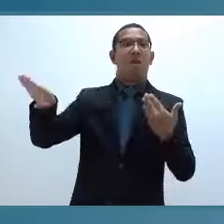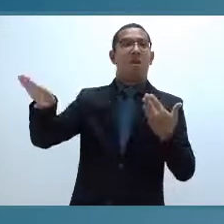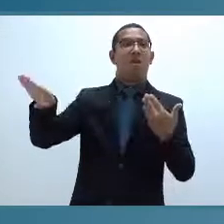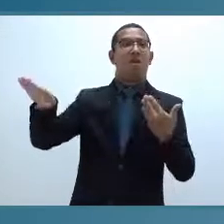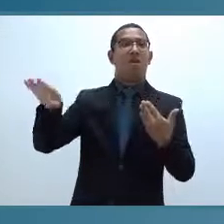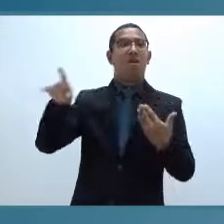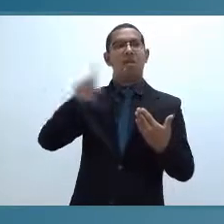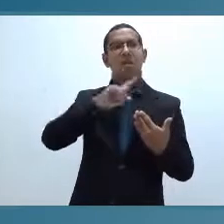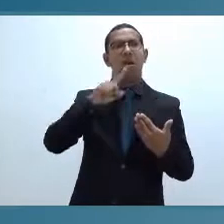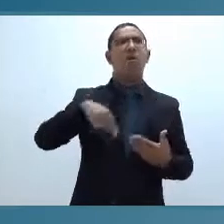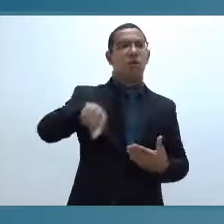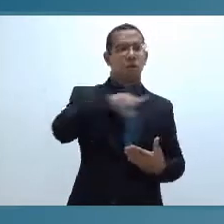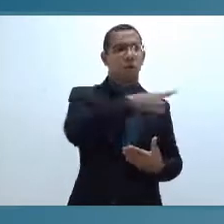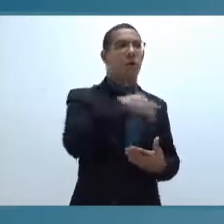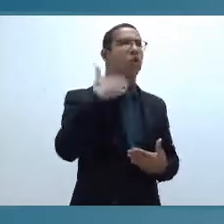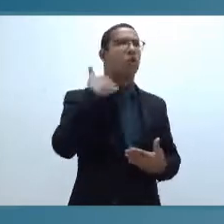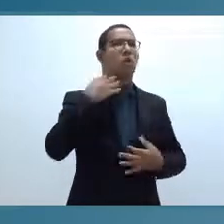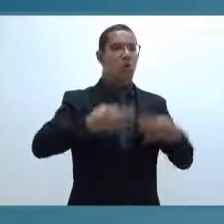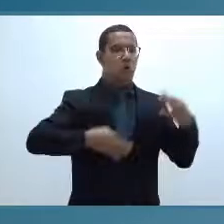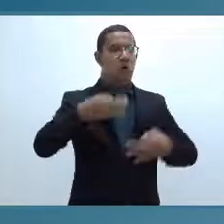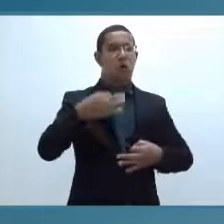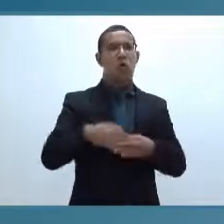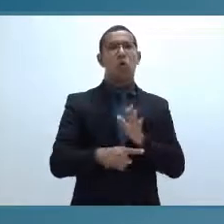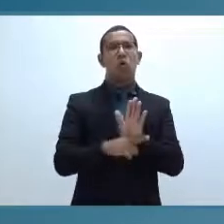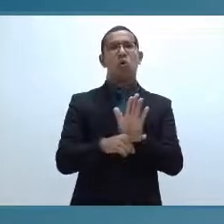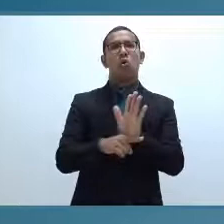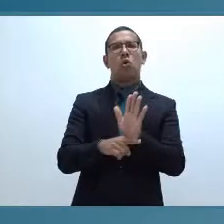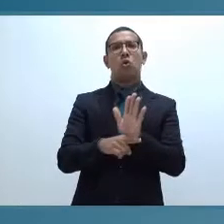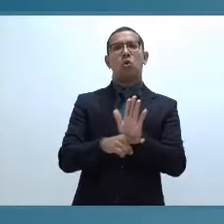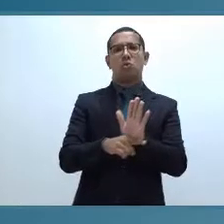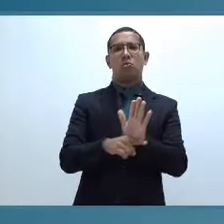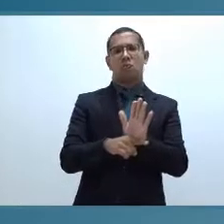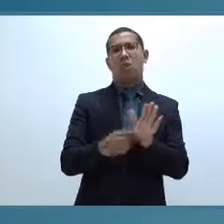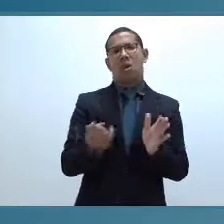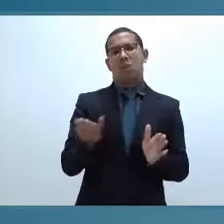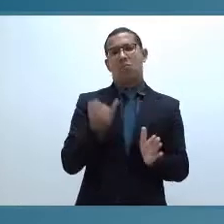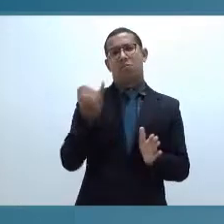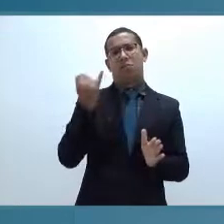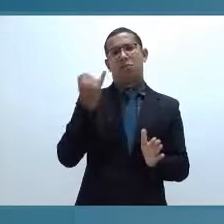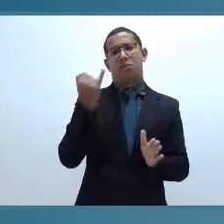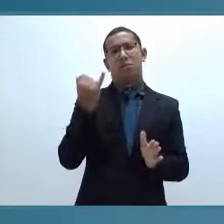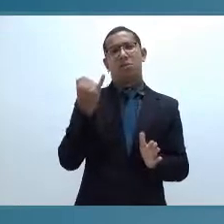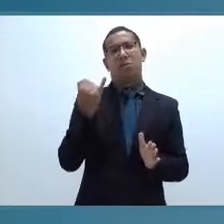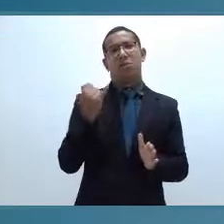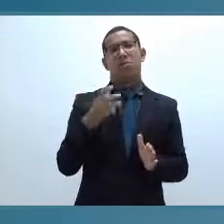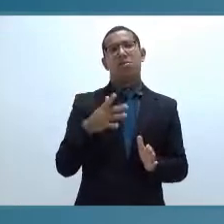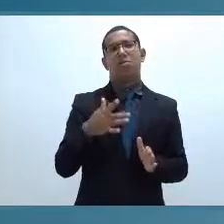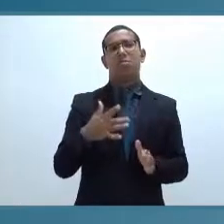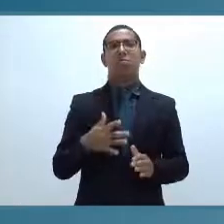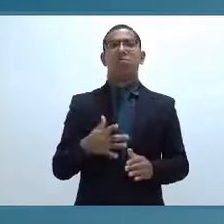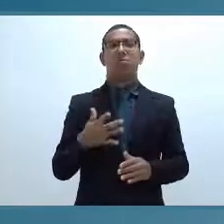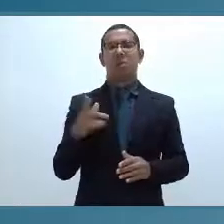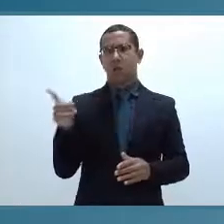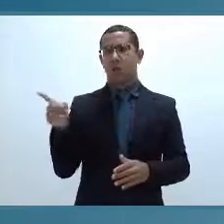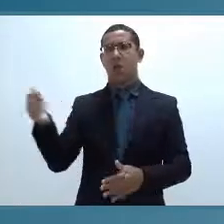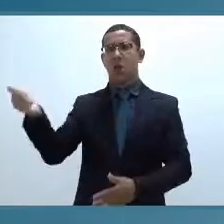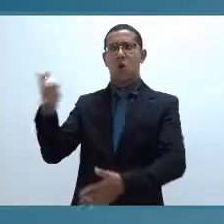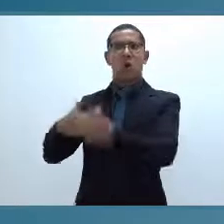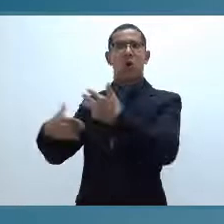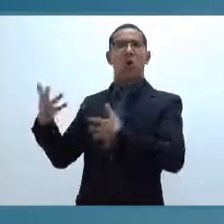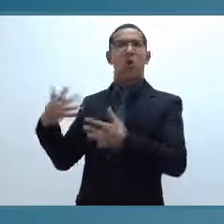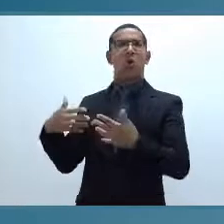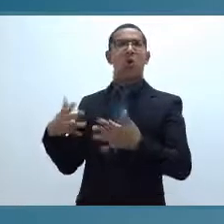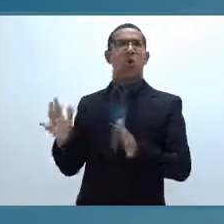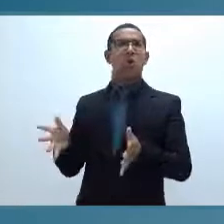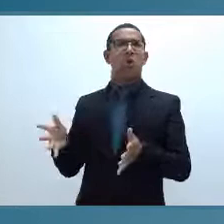tribunal, fazendo as decisões, etc. É só isso. Mas eu concordo com a corregedora, né? Tá?